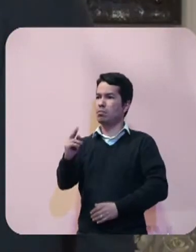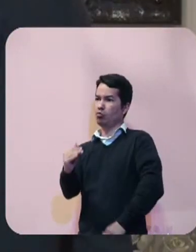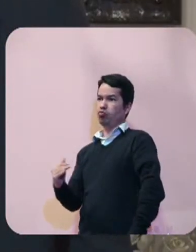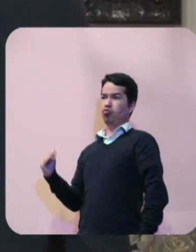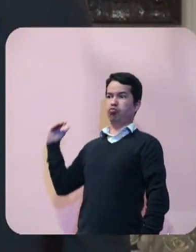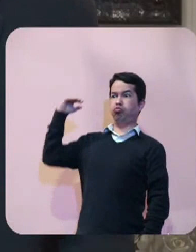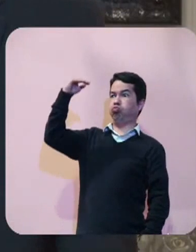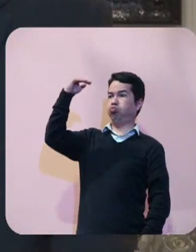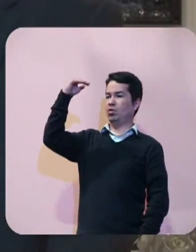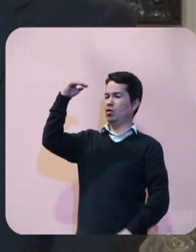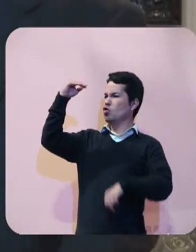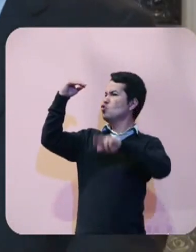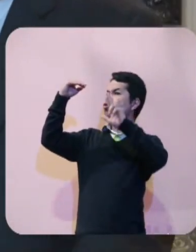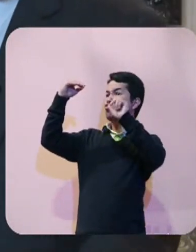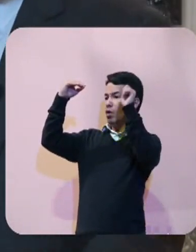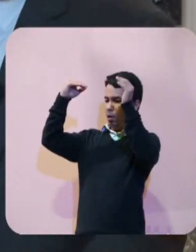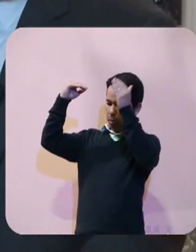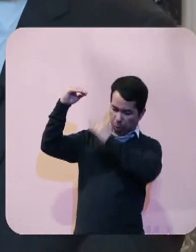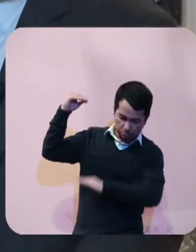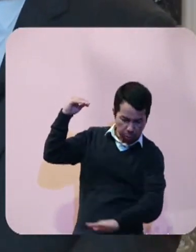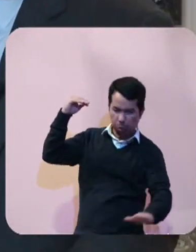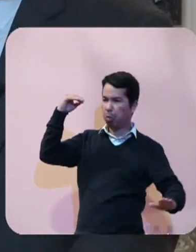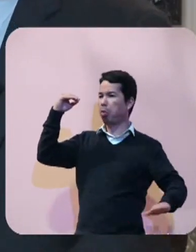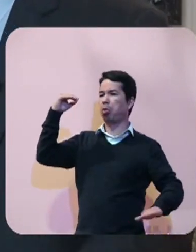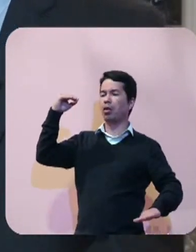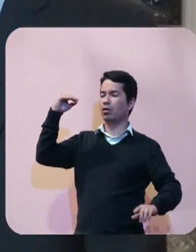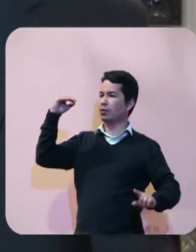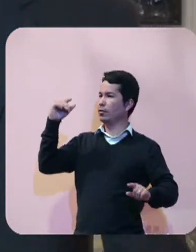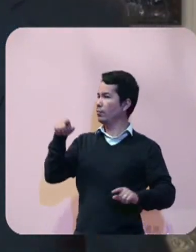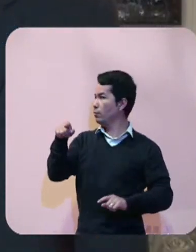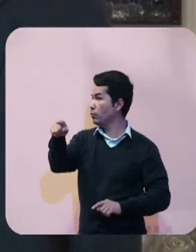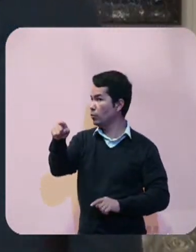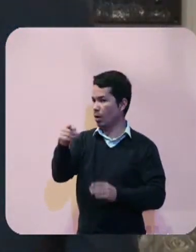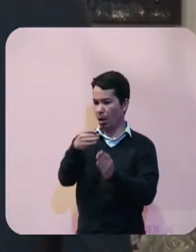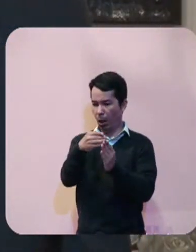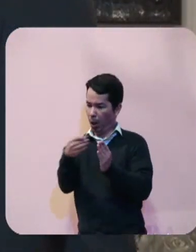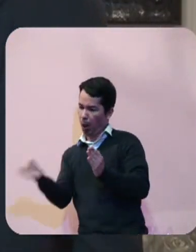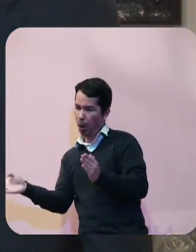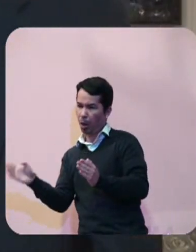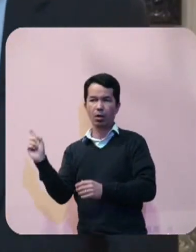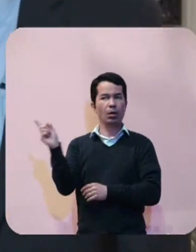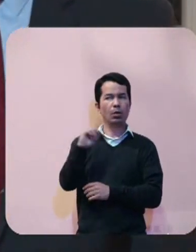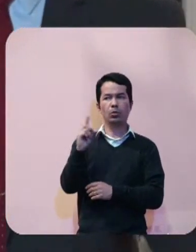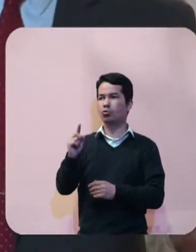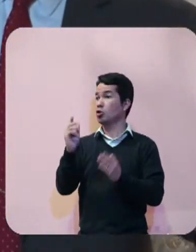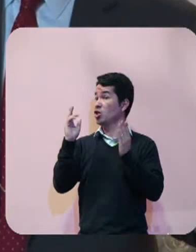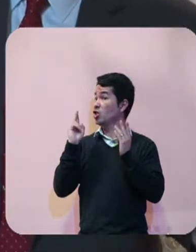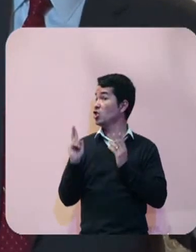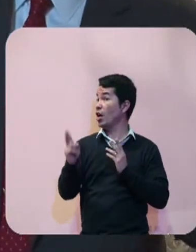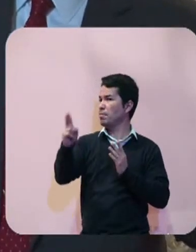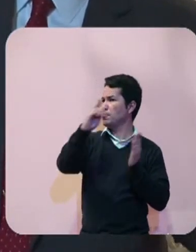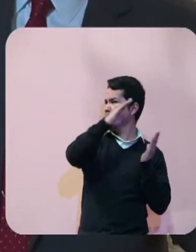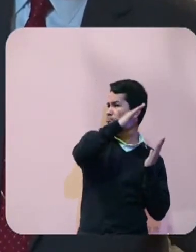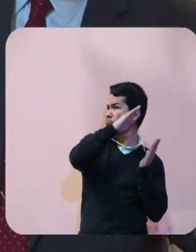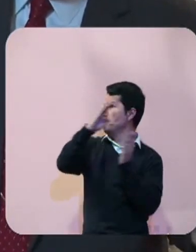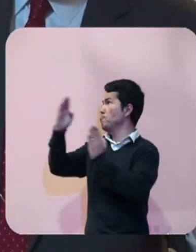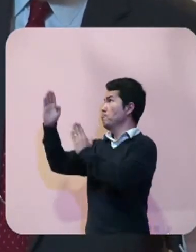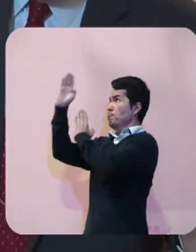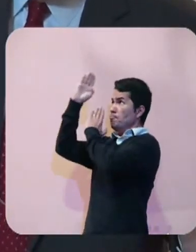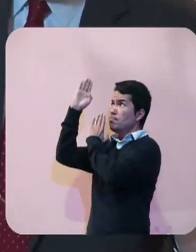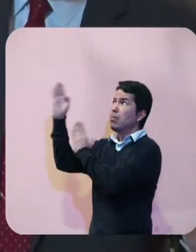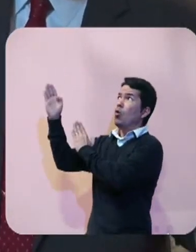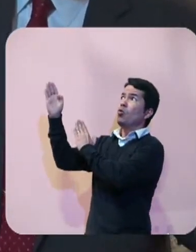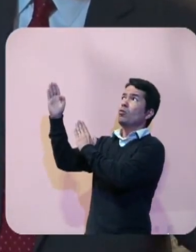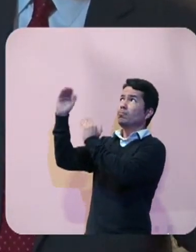por baixo. Não se desviem nem para a direita e nem para a esquerda de qualquer dos mandamentos que hoje